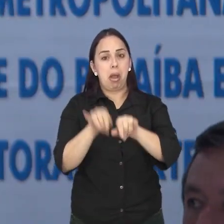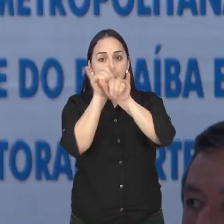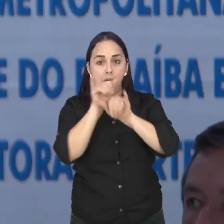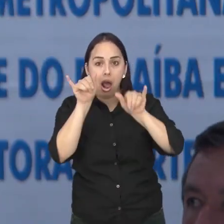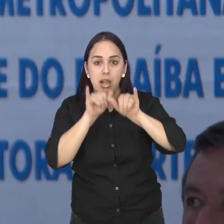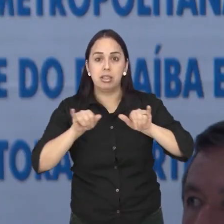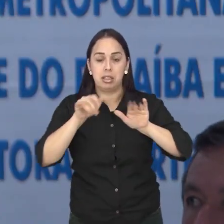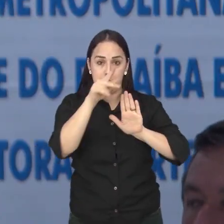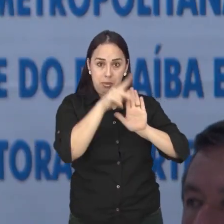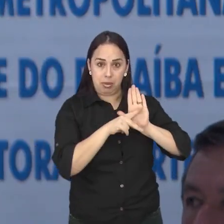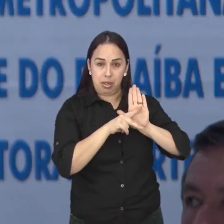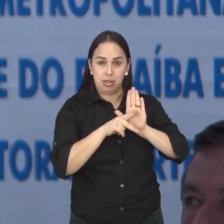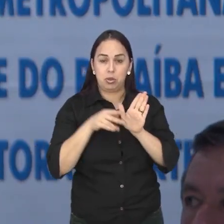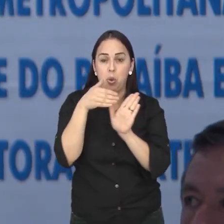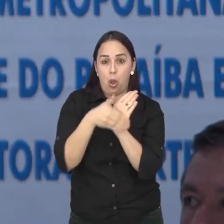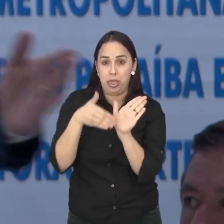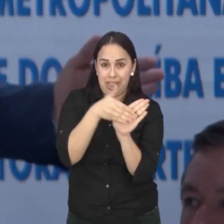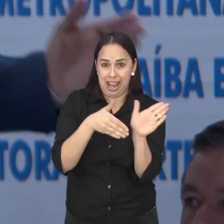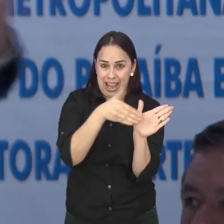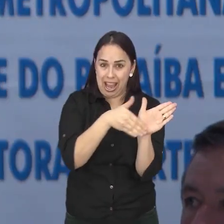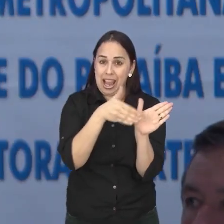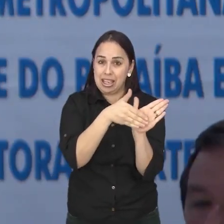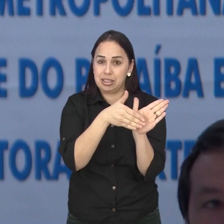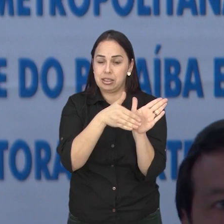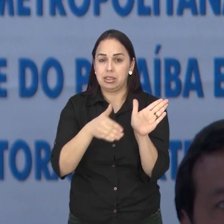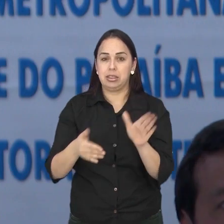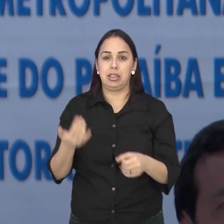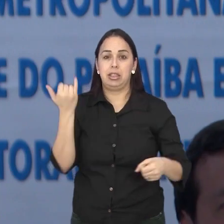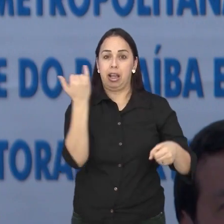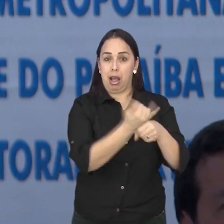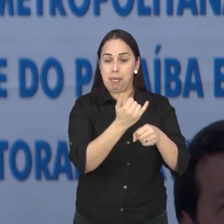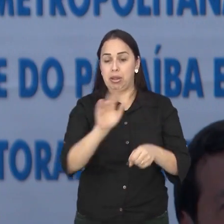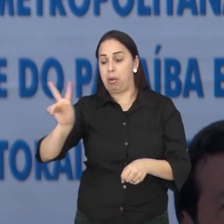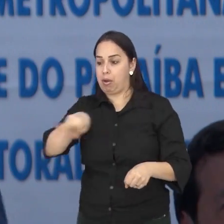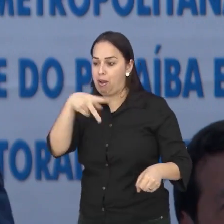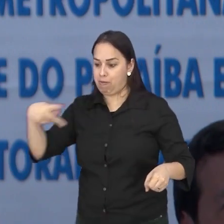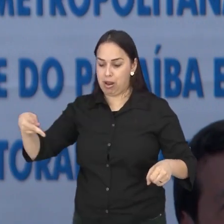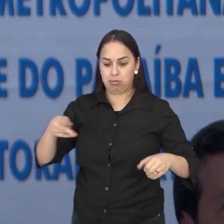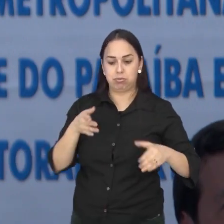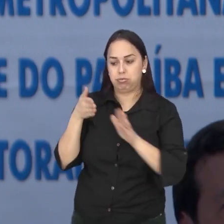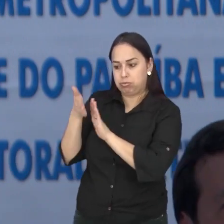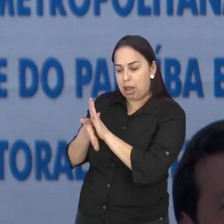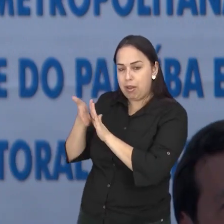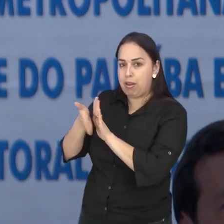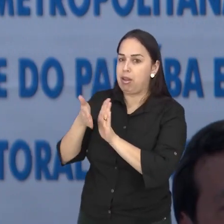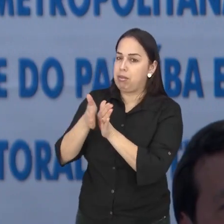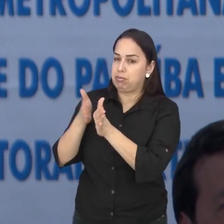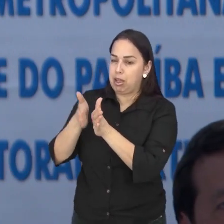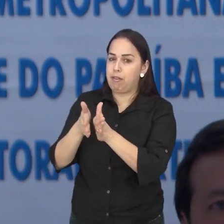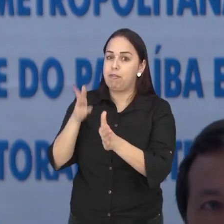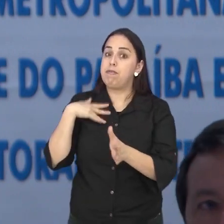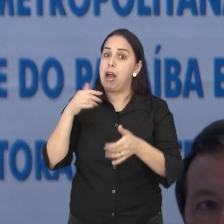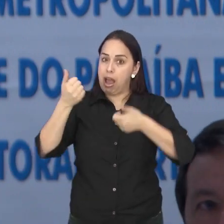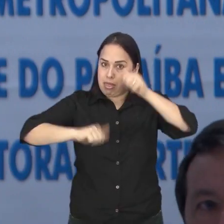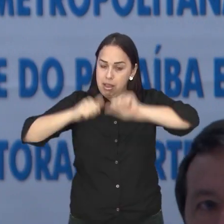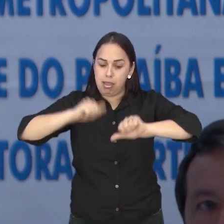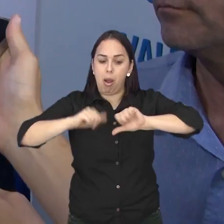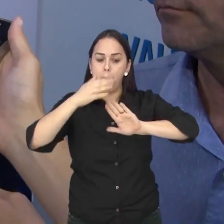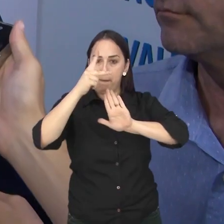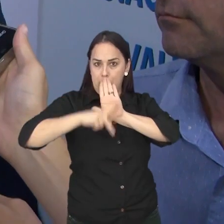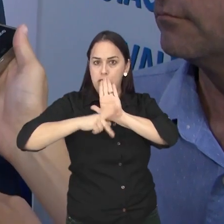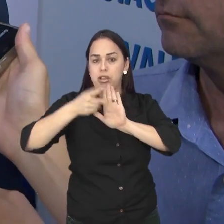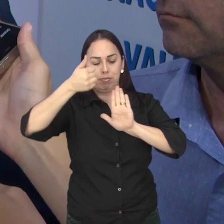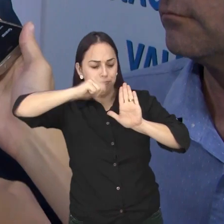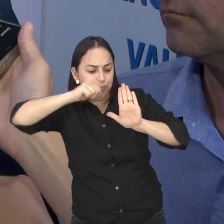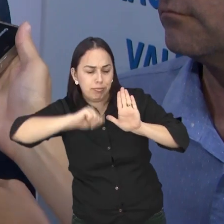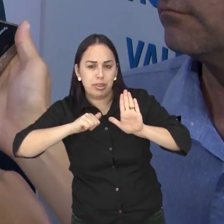também anunciou que o projeto do trem Intercidades, que pretende ligar a capital ao Vale do Paraíba, deve voltar a ser analisado. Isso